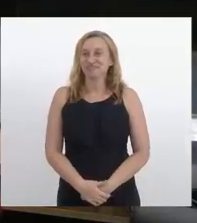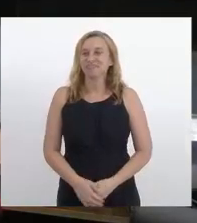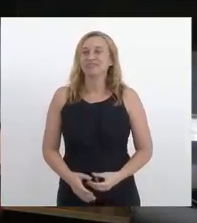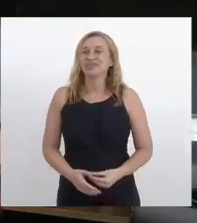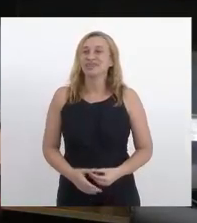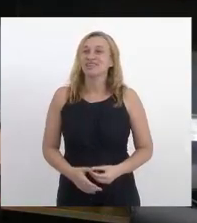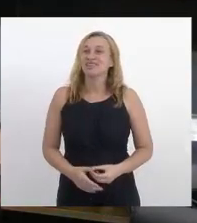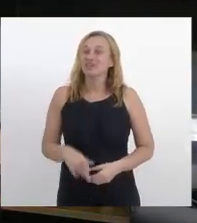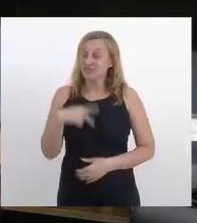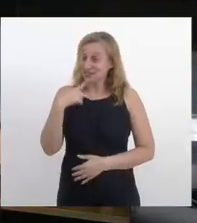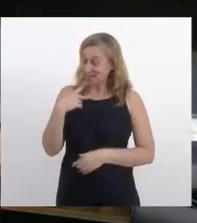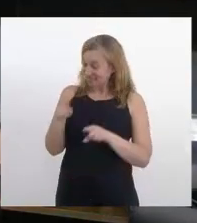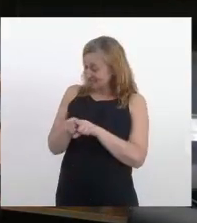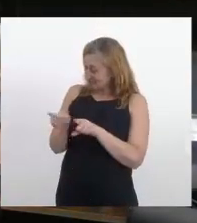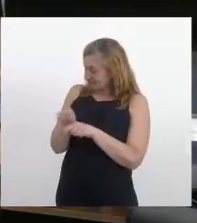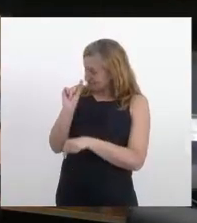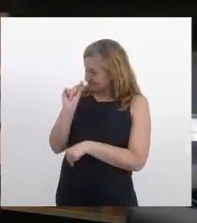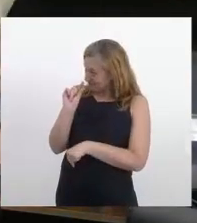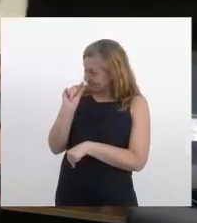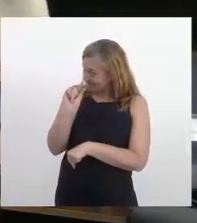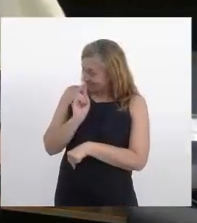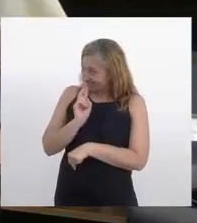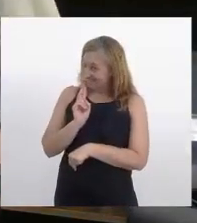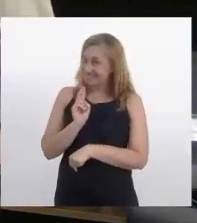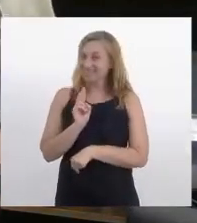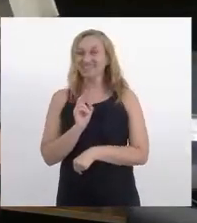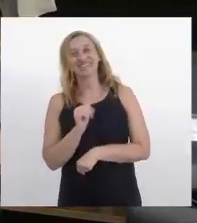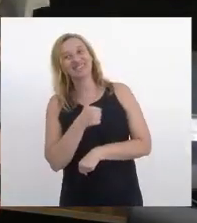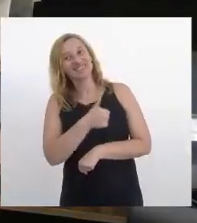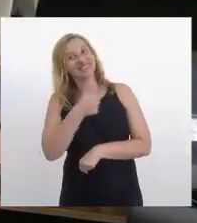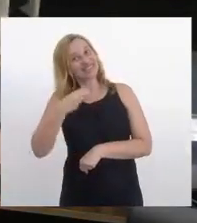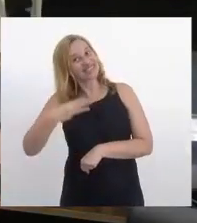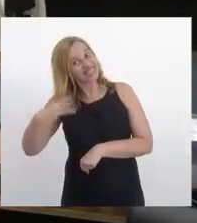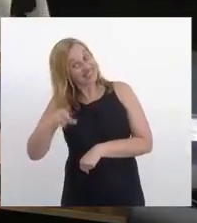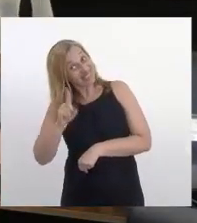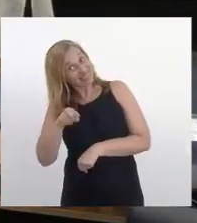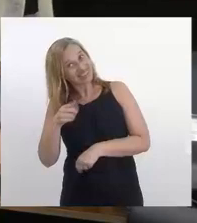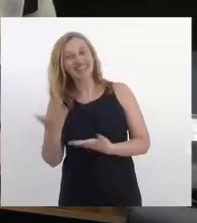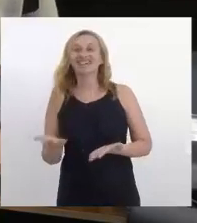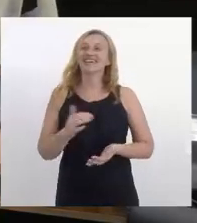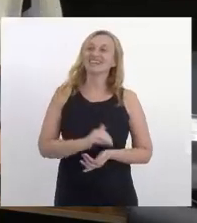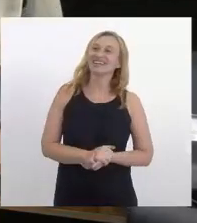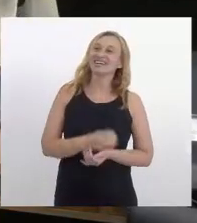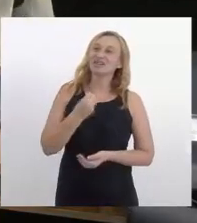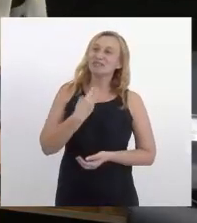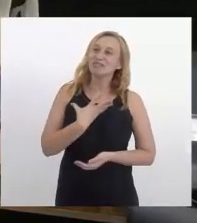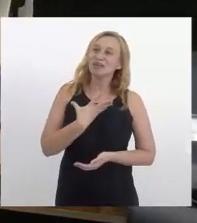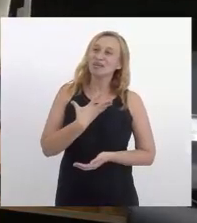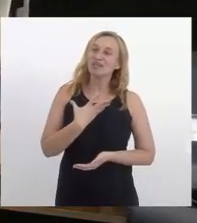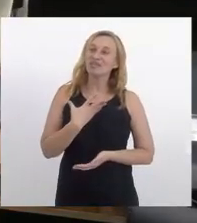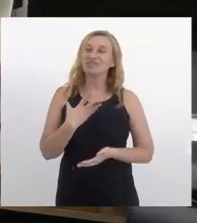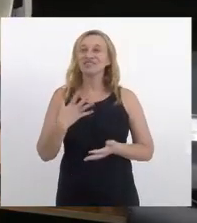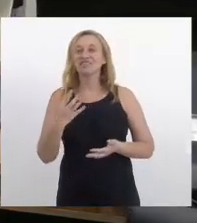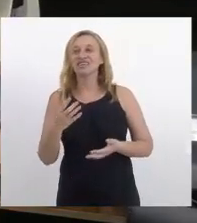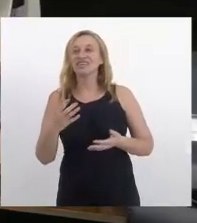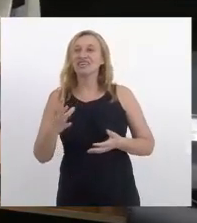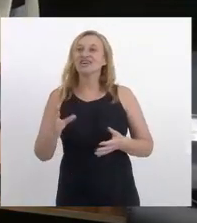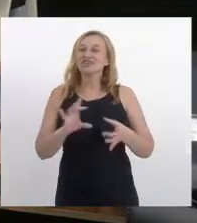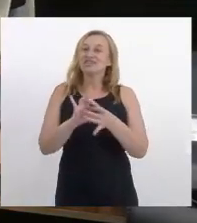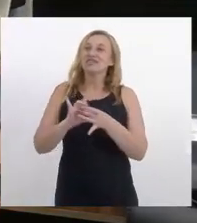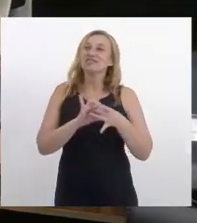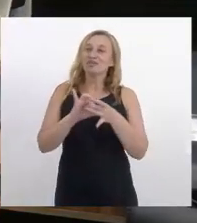Vou falar um pouquinho também, né? 133, né, meu irmão? Ó, quão bom e quão suave é que os irmãos vivam em